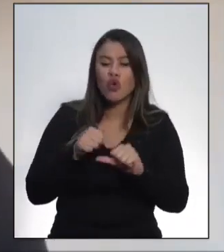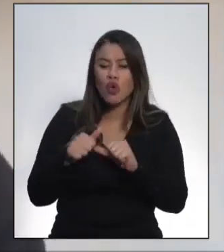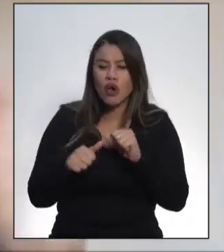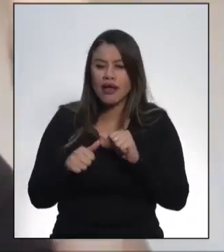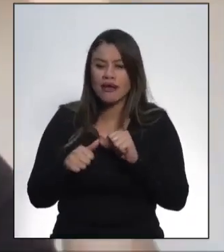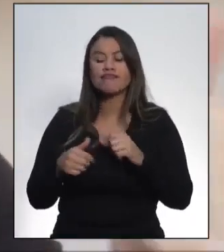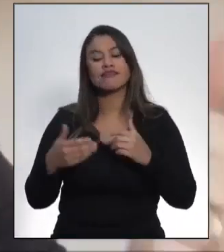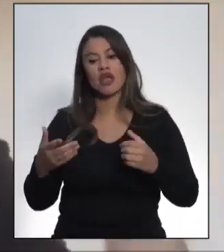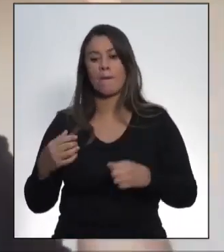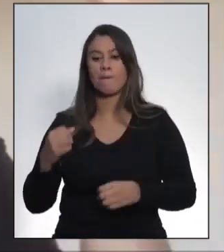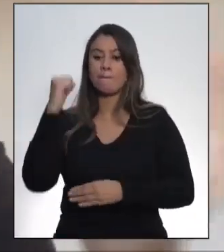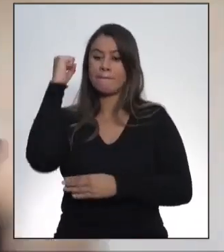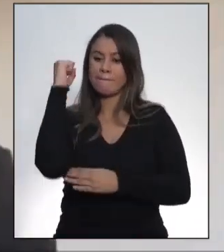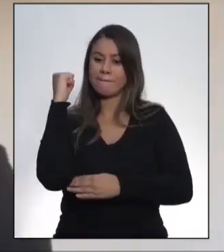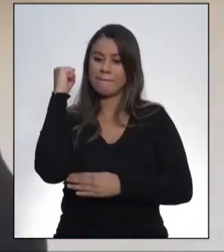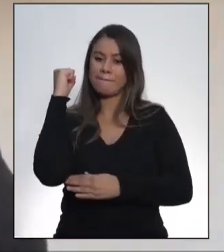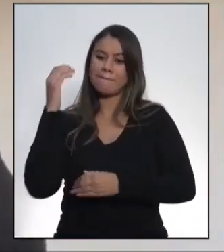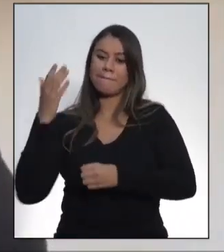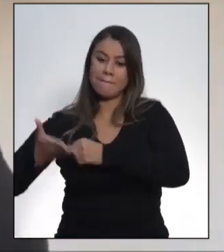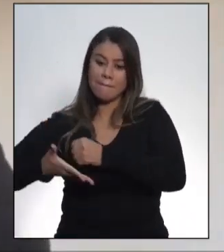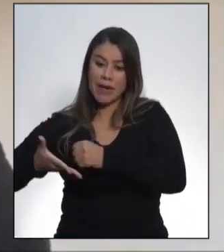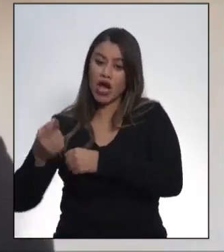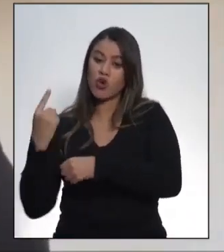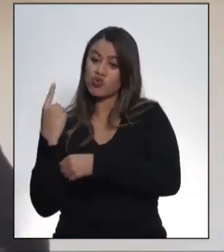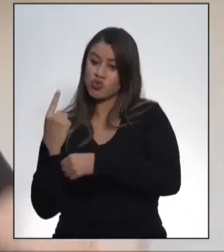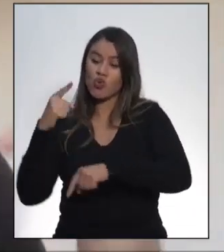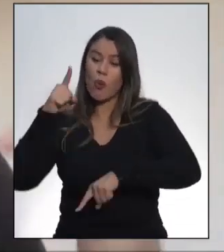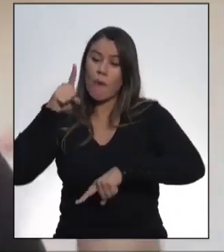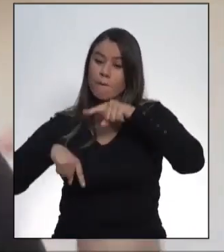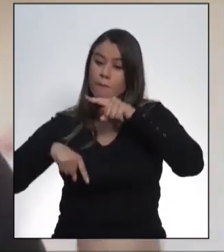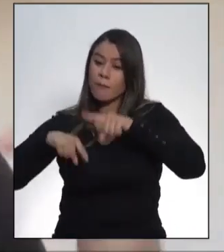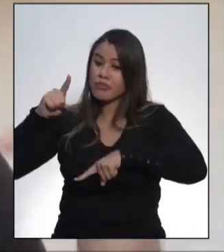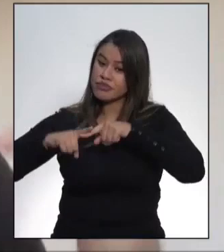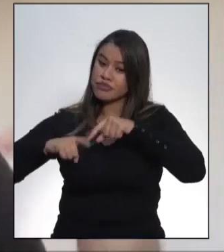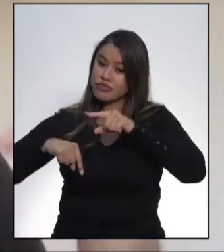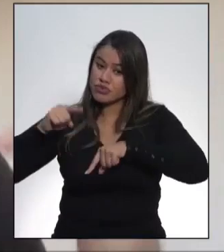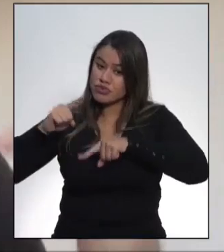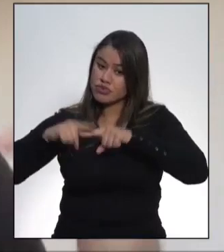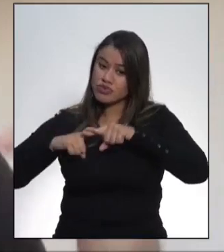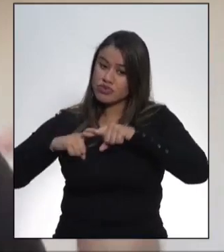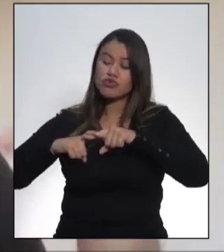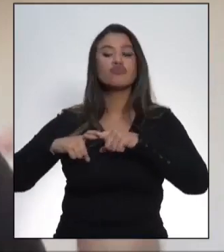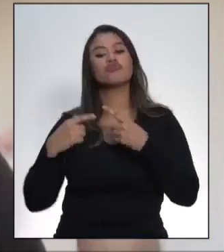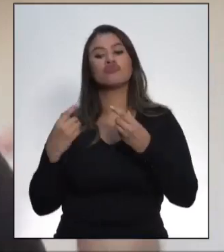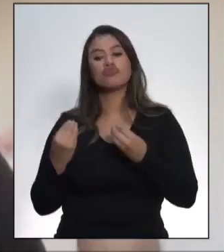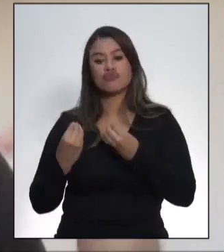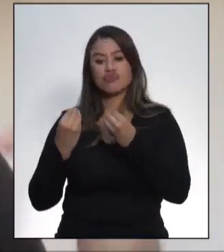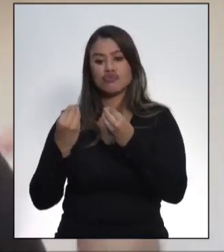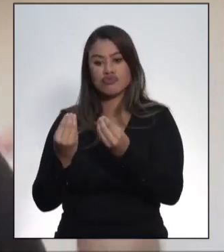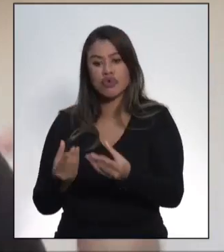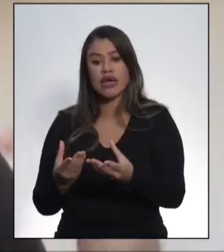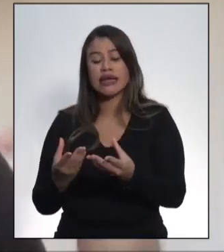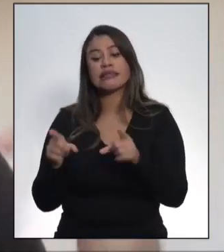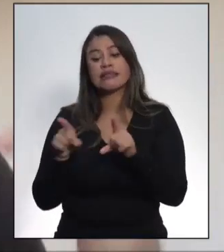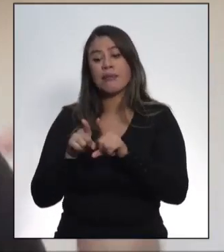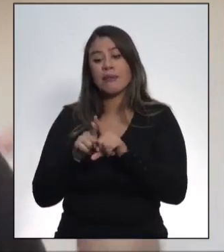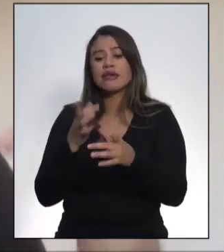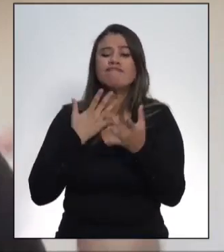1, o produto, o serviço que você oferta e o quanto você vai